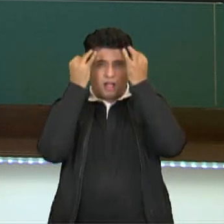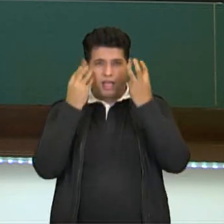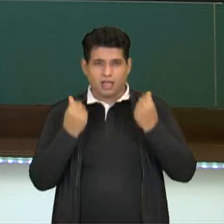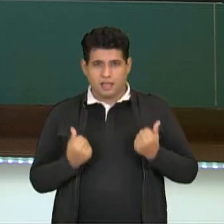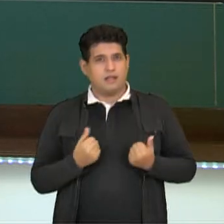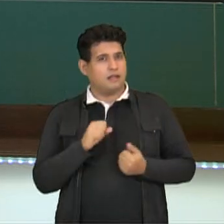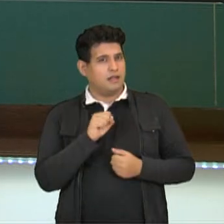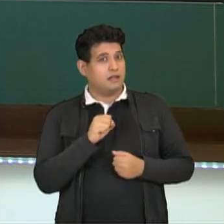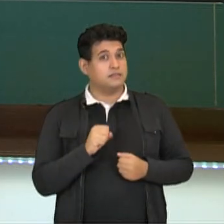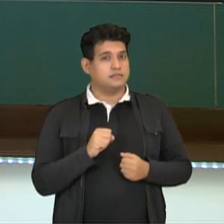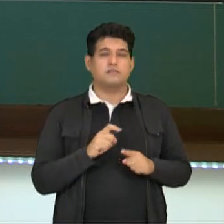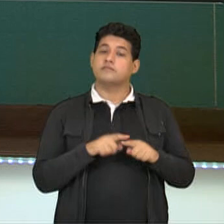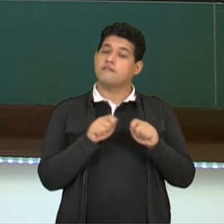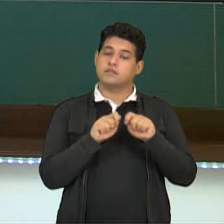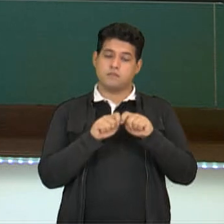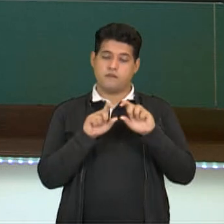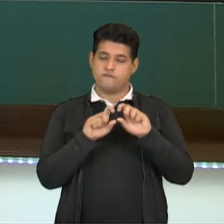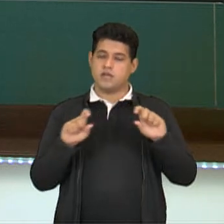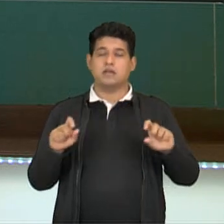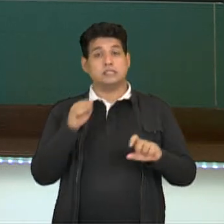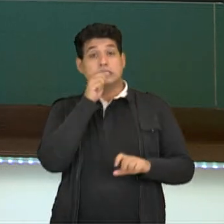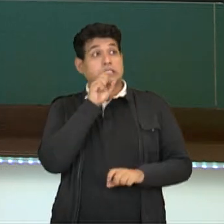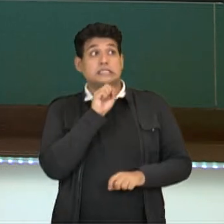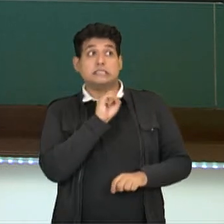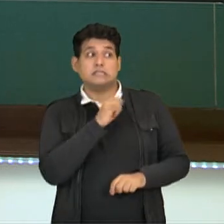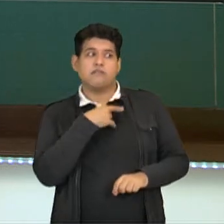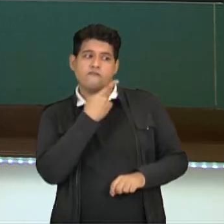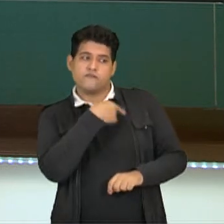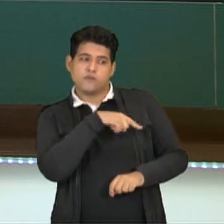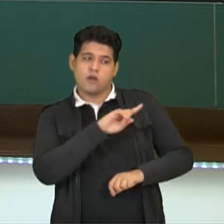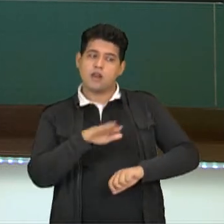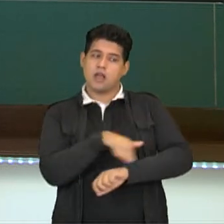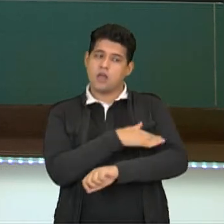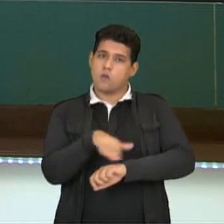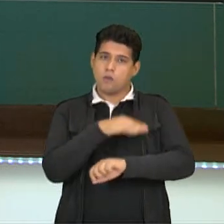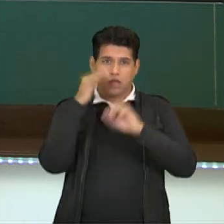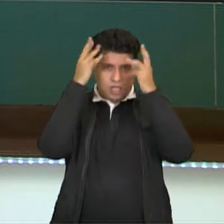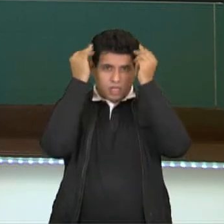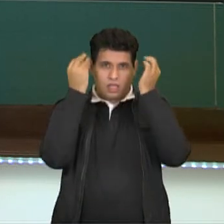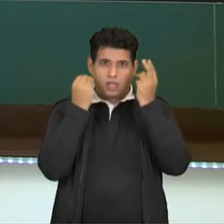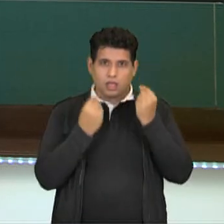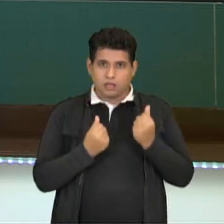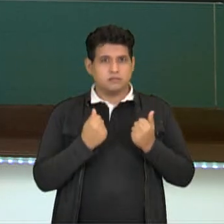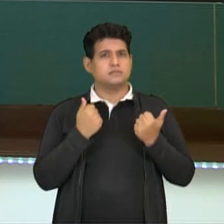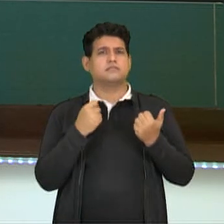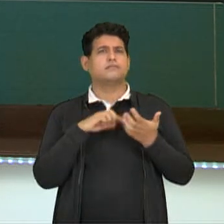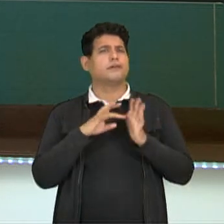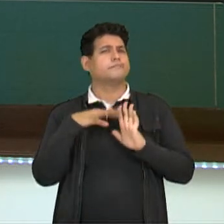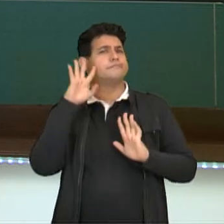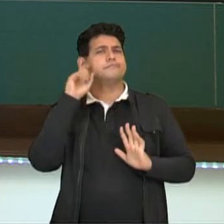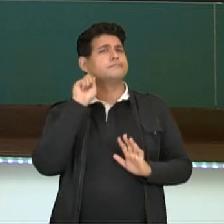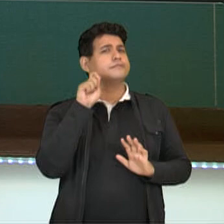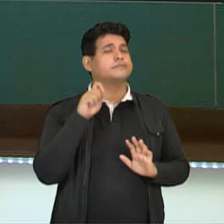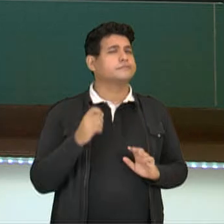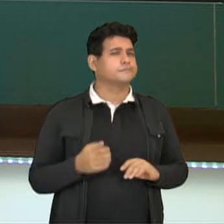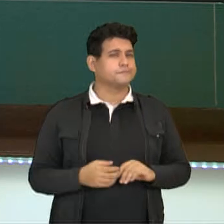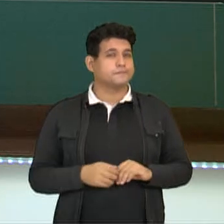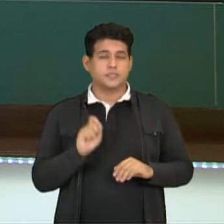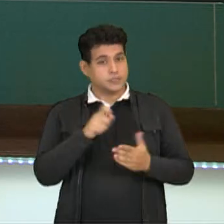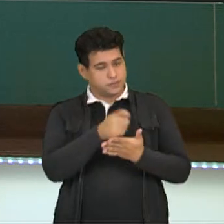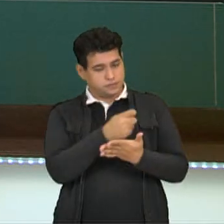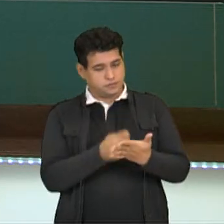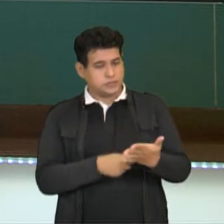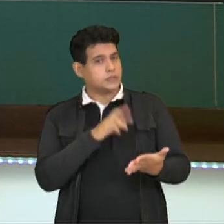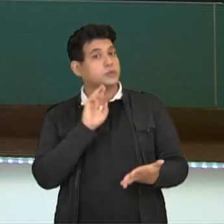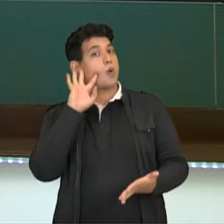vai formular uma frase. Se eu sair para fora com o cabelo molhado, vai acontecer tal coisa. E você vai colocar